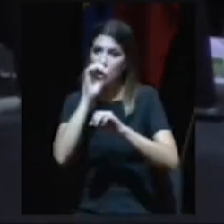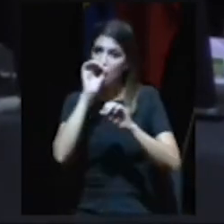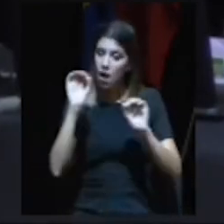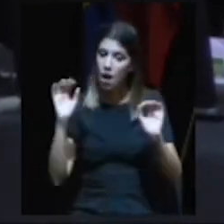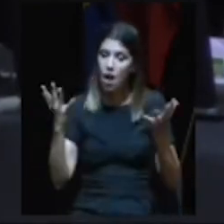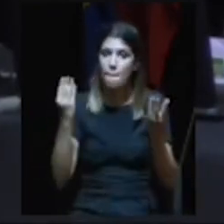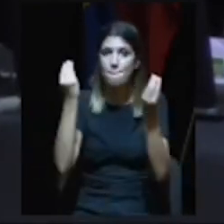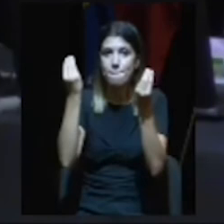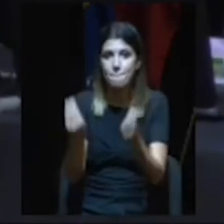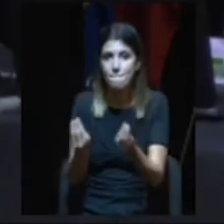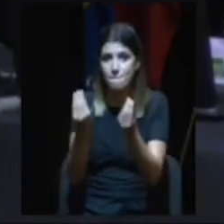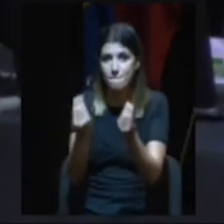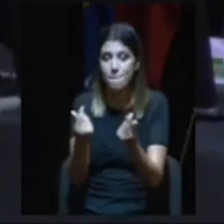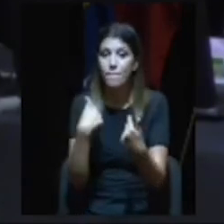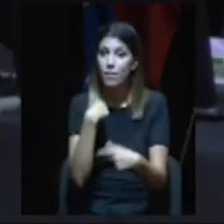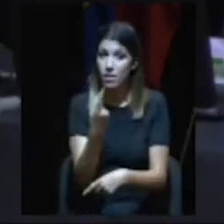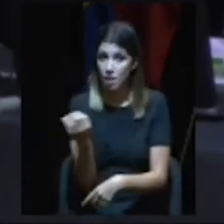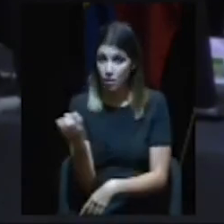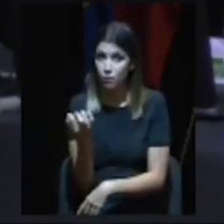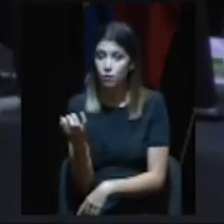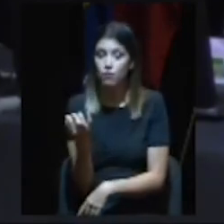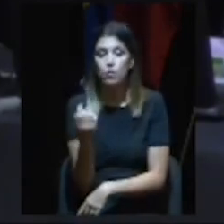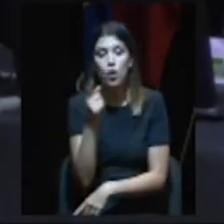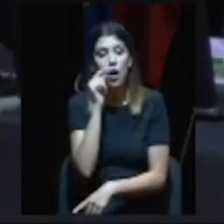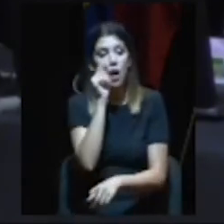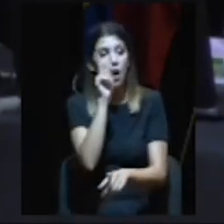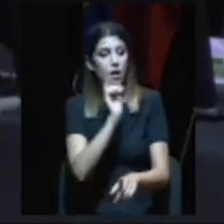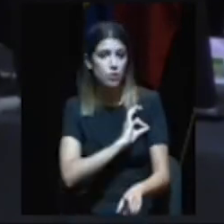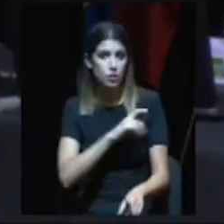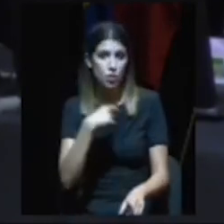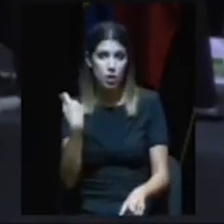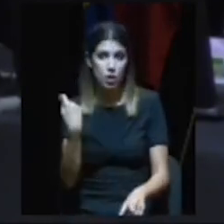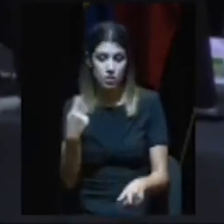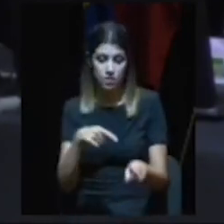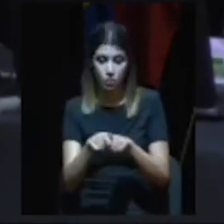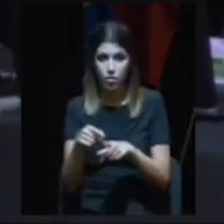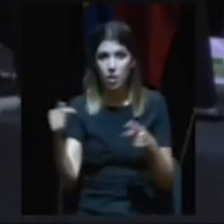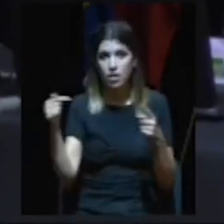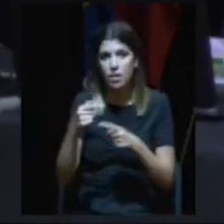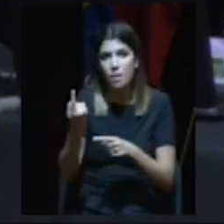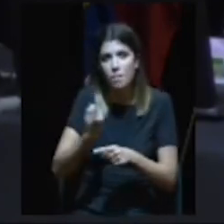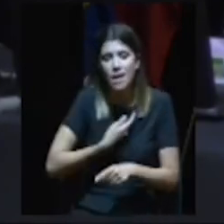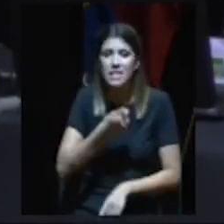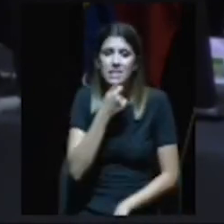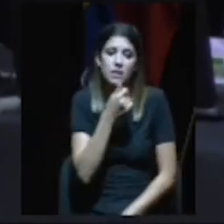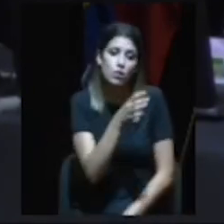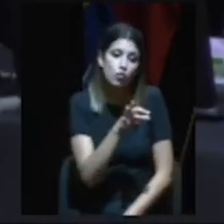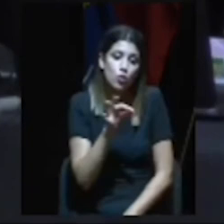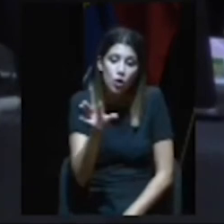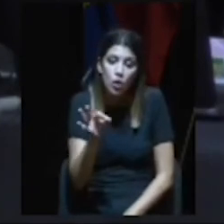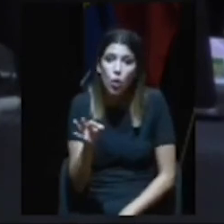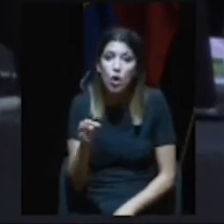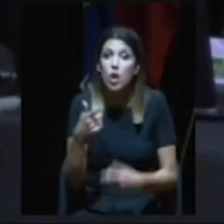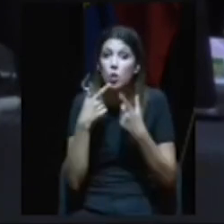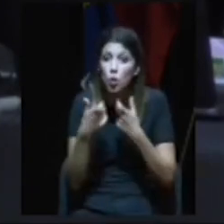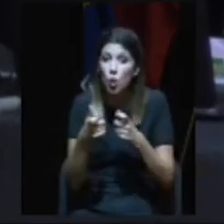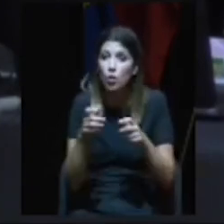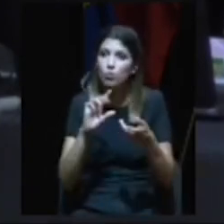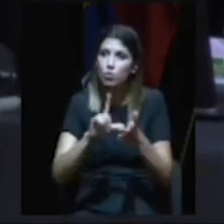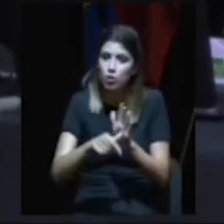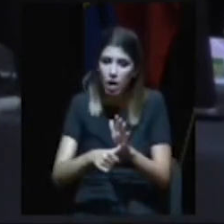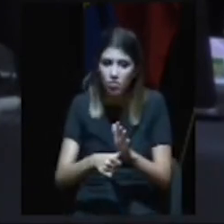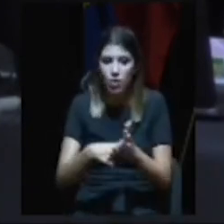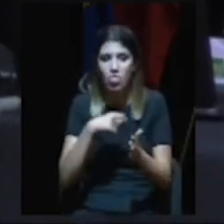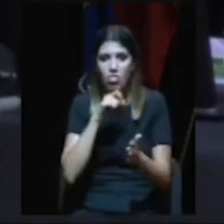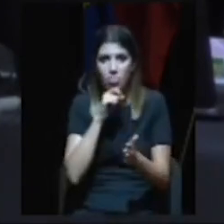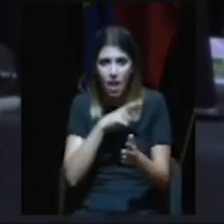porque efetivamente, e como disse muito bem a senhora deputada do CDS, é preciso fazer escolhas, não cabe tudo na avenida. E é preciso